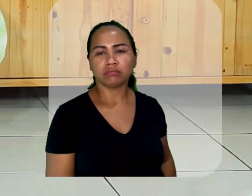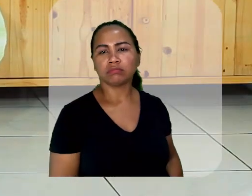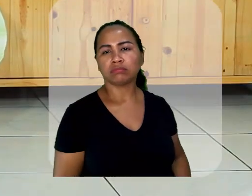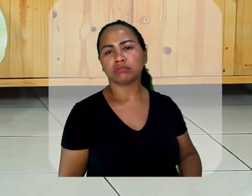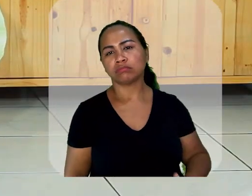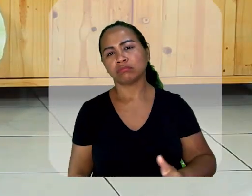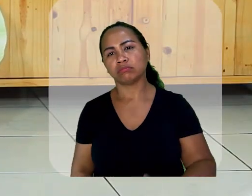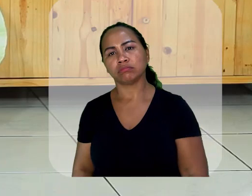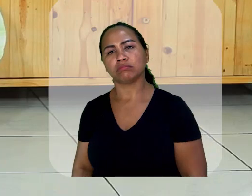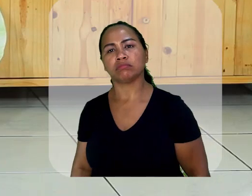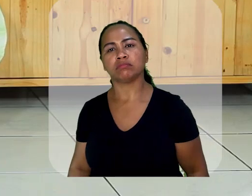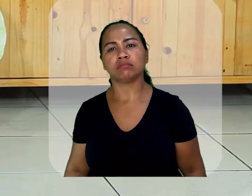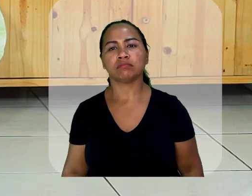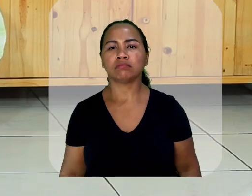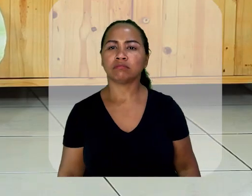Vem!